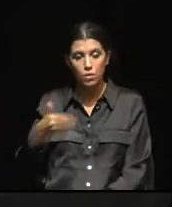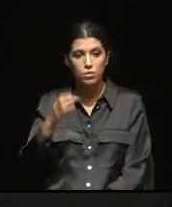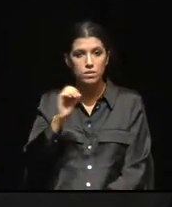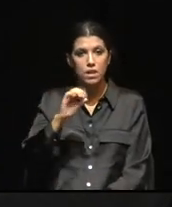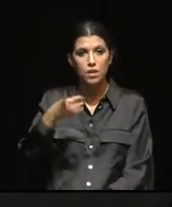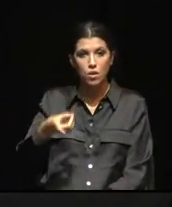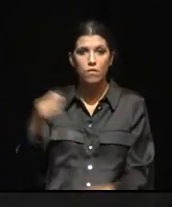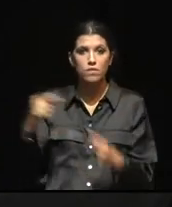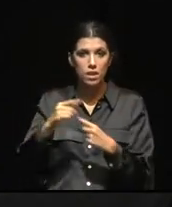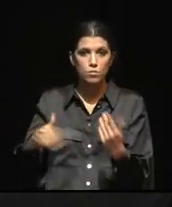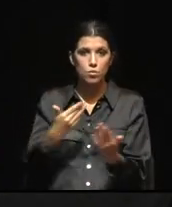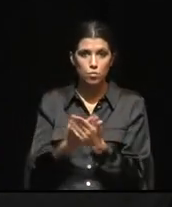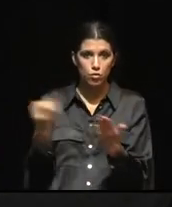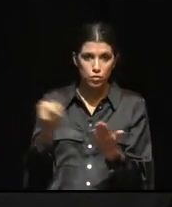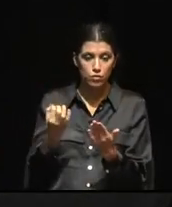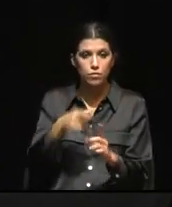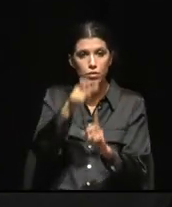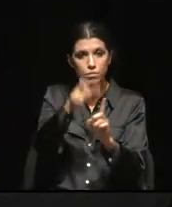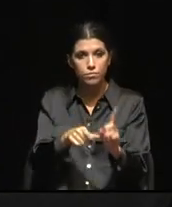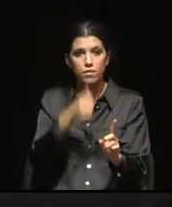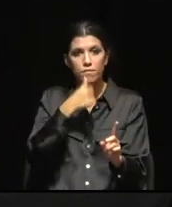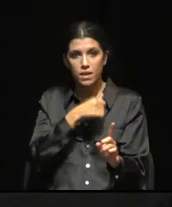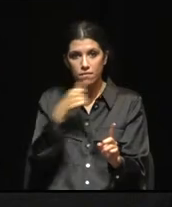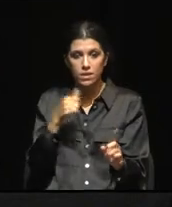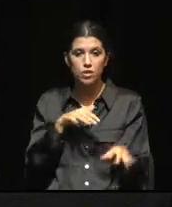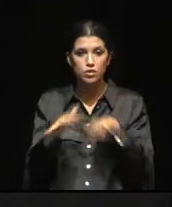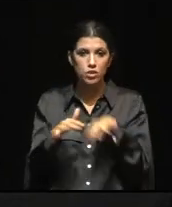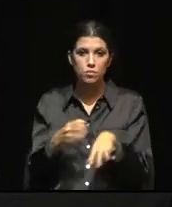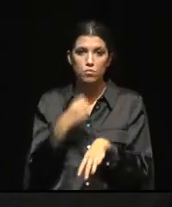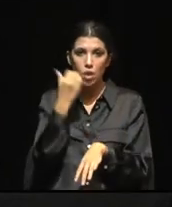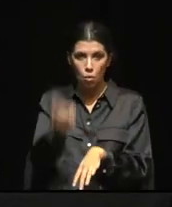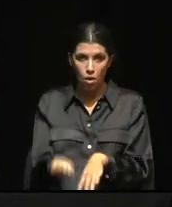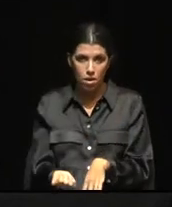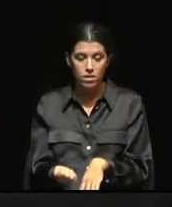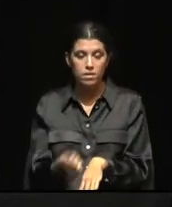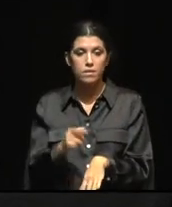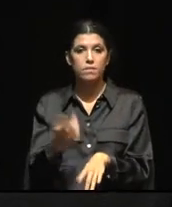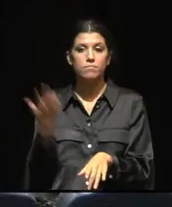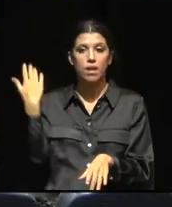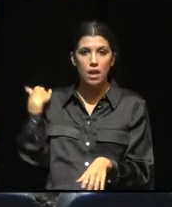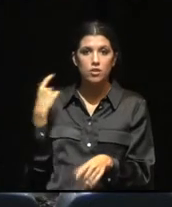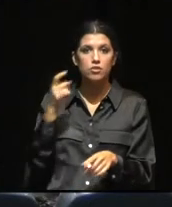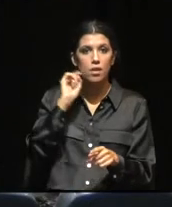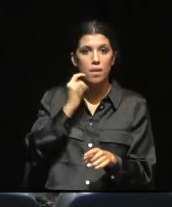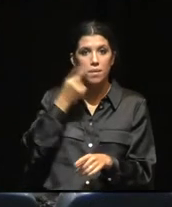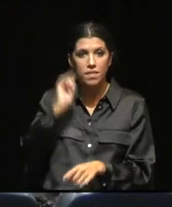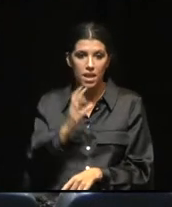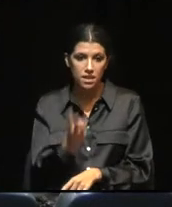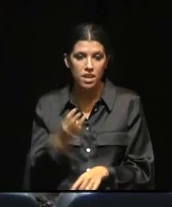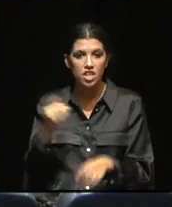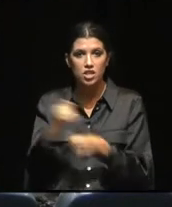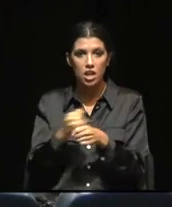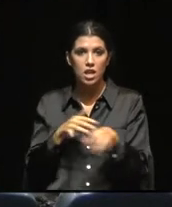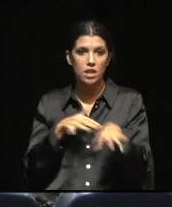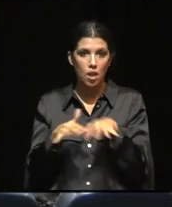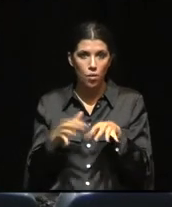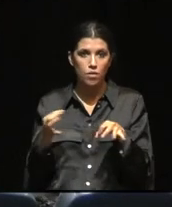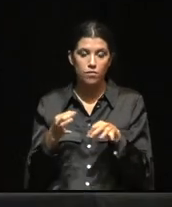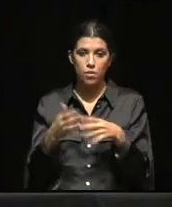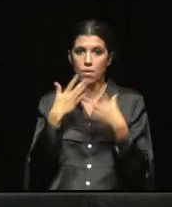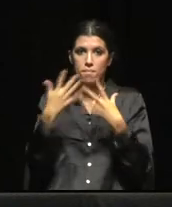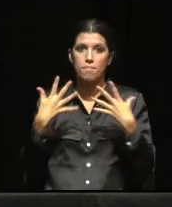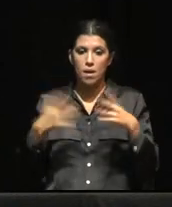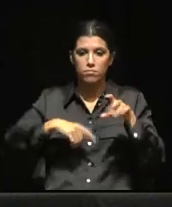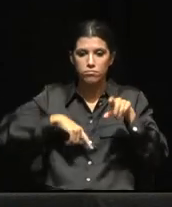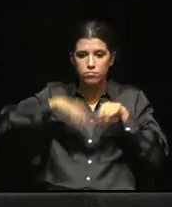cdspp também voto pesar pelas vítimas do cisma em Taiwan no passado dia 3 de abril a ilha de Taiwan sofreu um violento